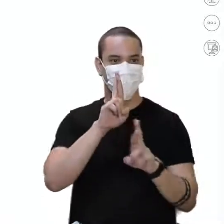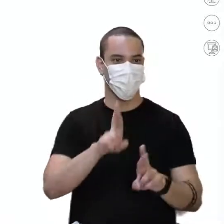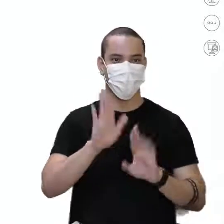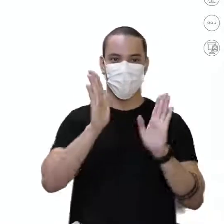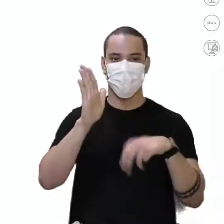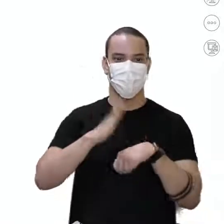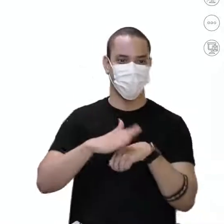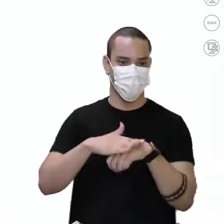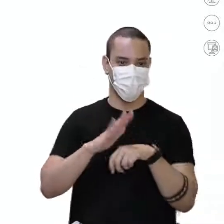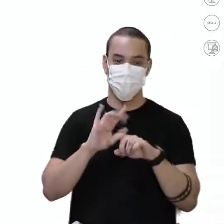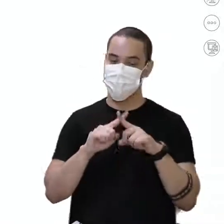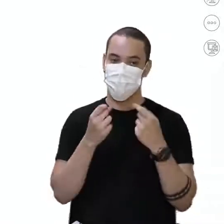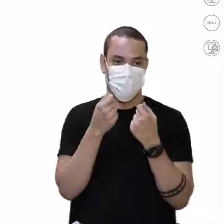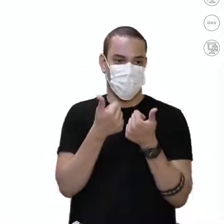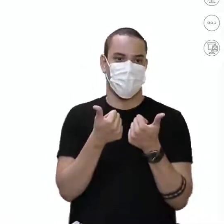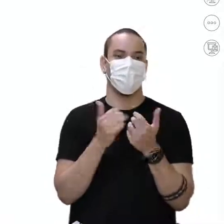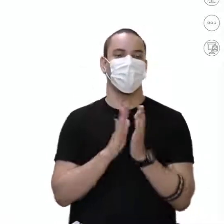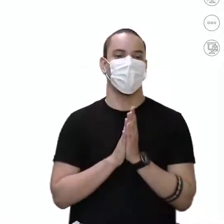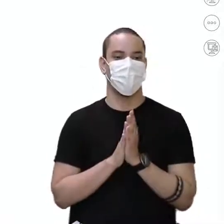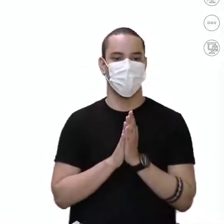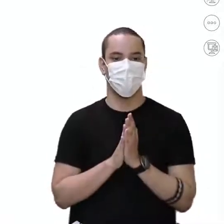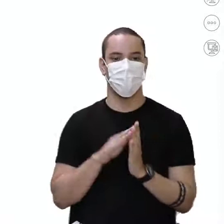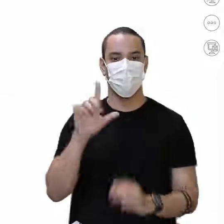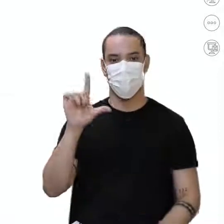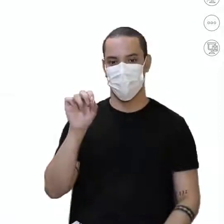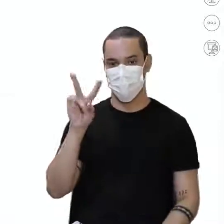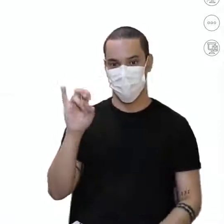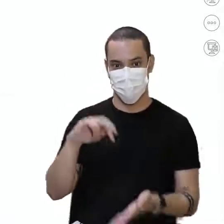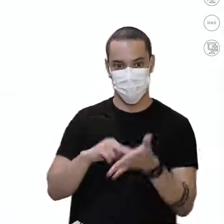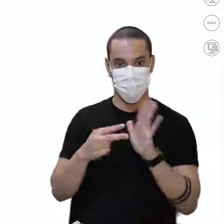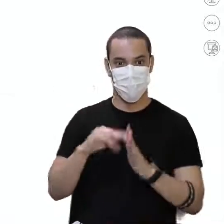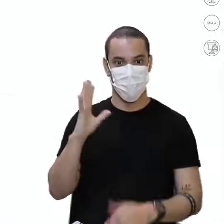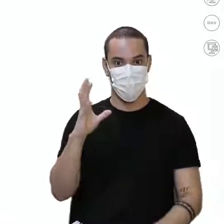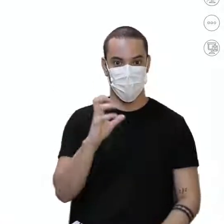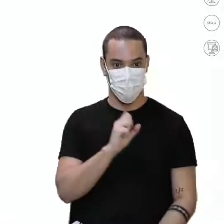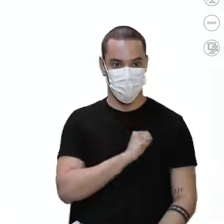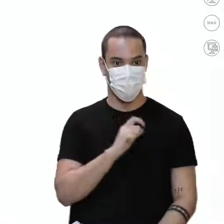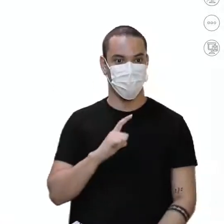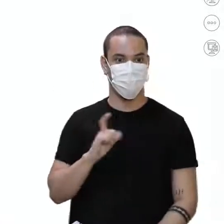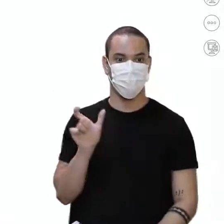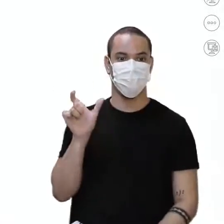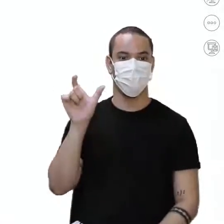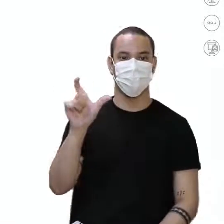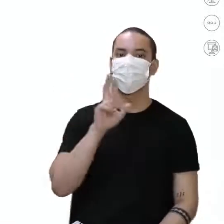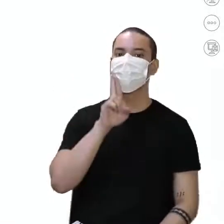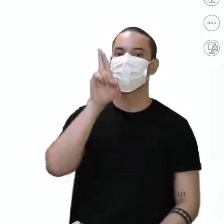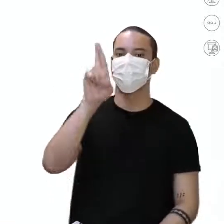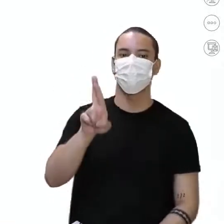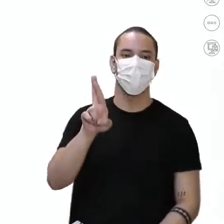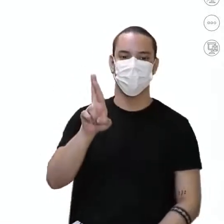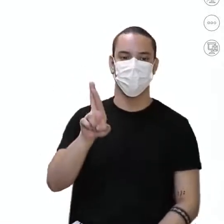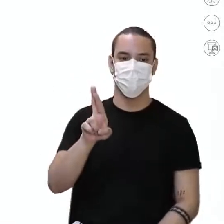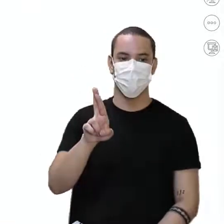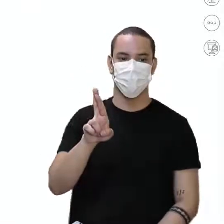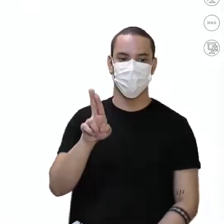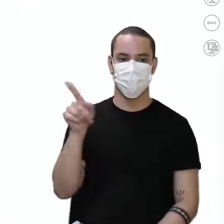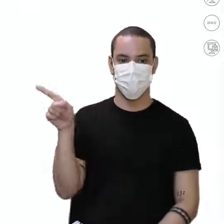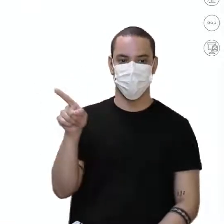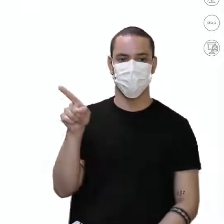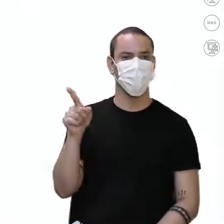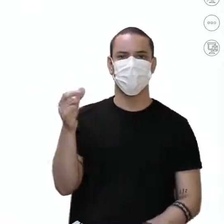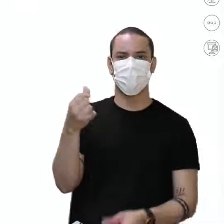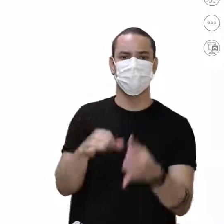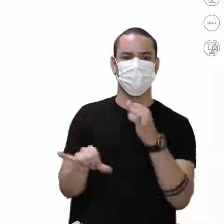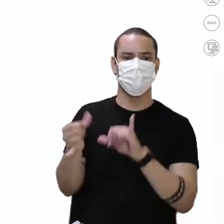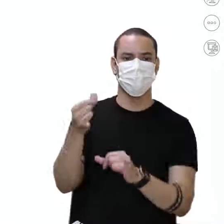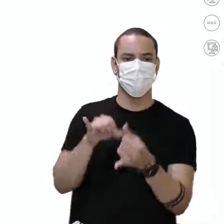resposta sozinho, mas tudo bem. Love, amor. E aí você tem as palavras, já tem aqui a resposta. Chemicals. Por que